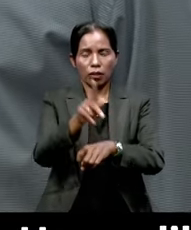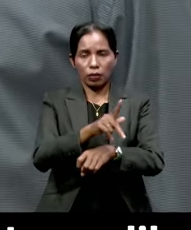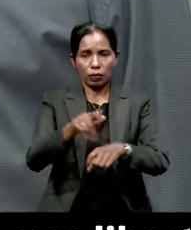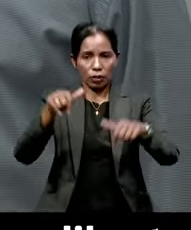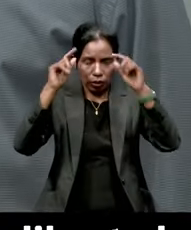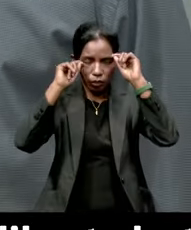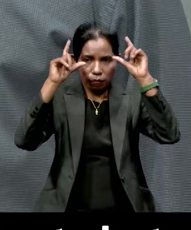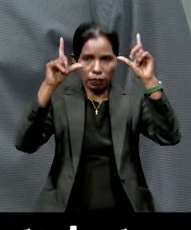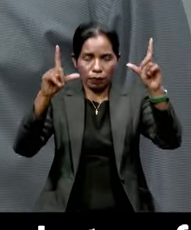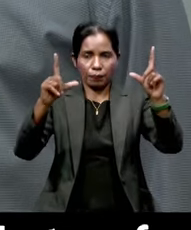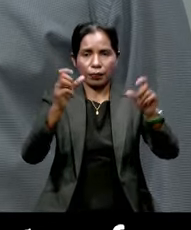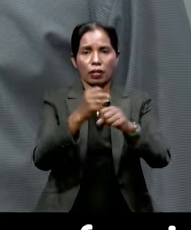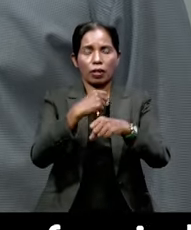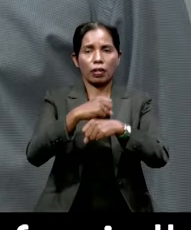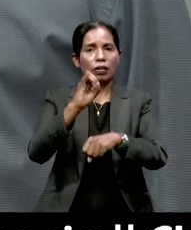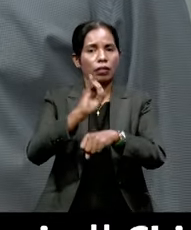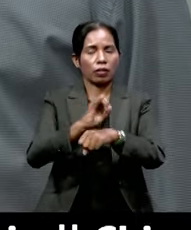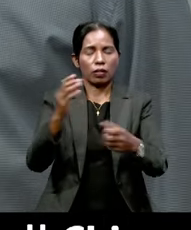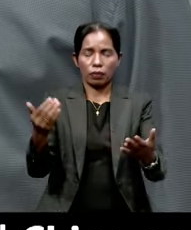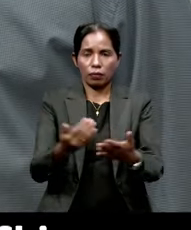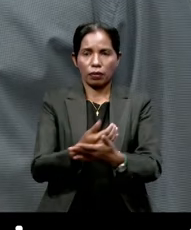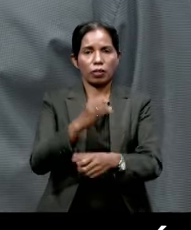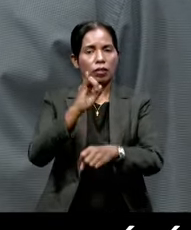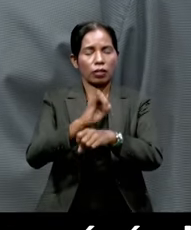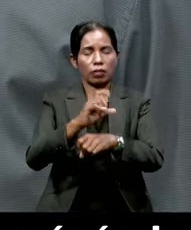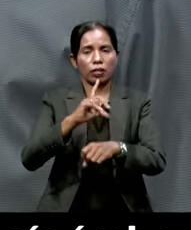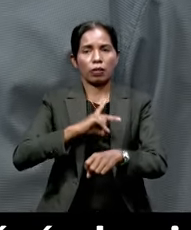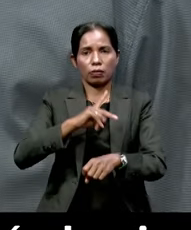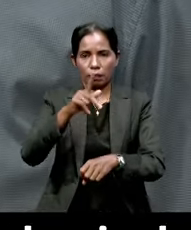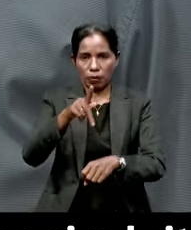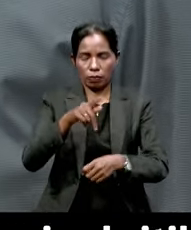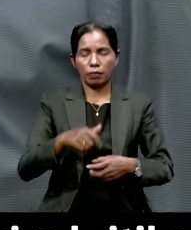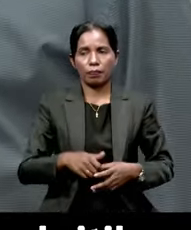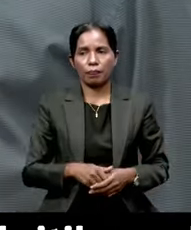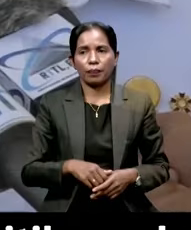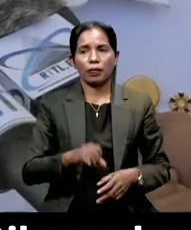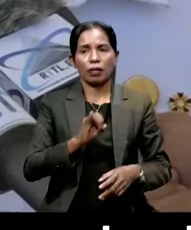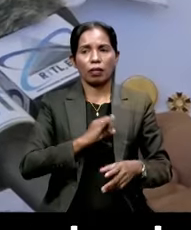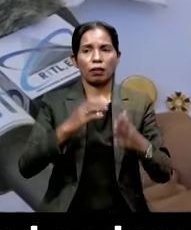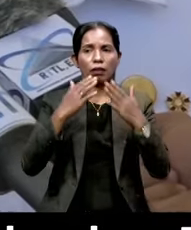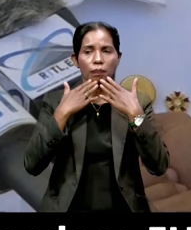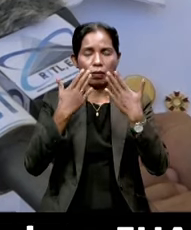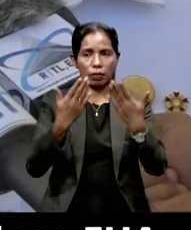Timor-Leste, e o construção da Igreja Fom Paróquia São Paulo Lauten. Eu agradeço